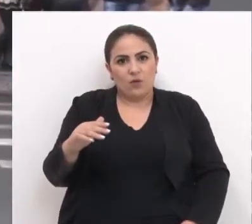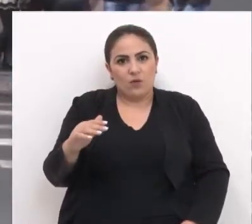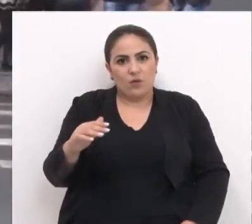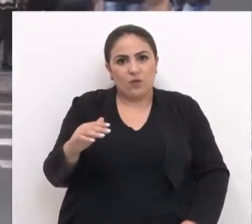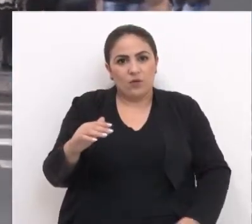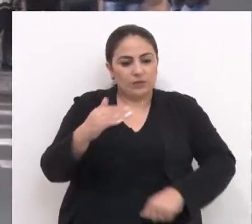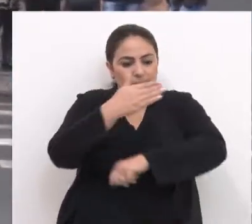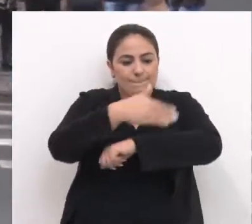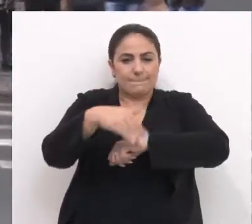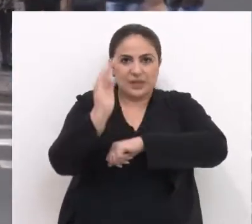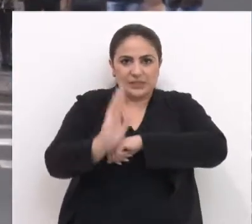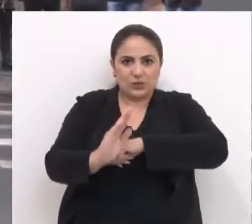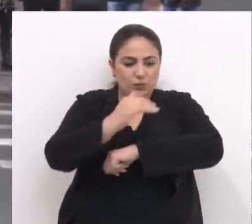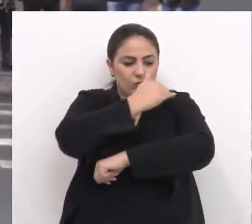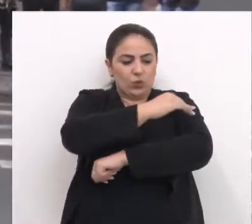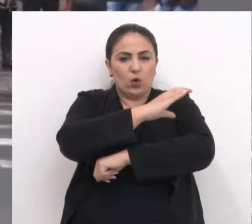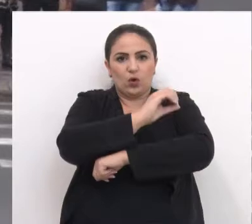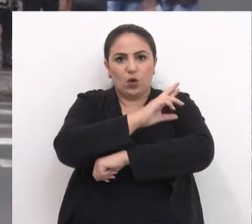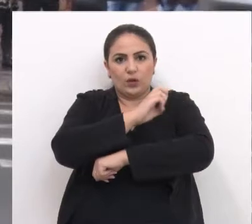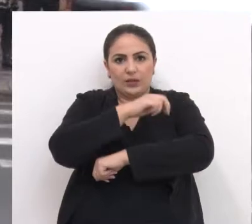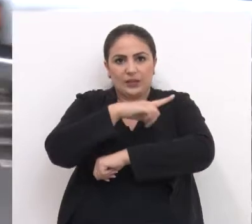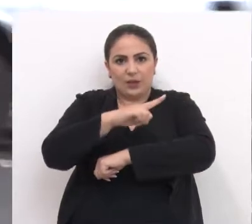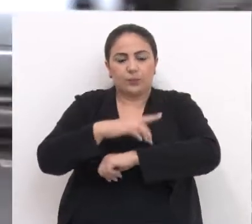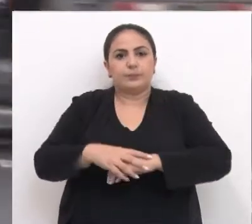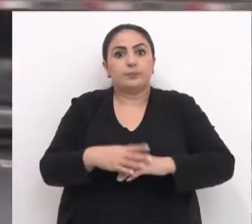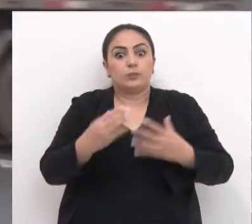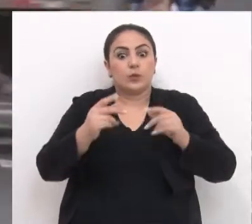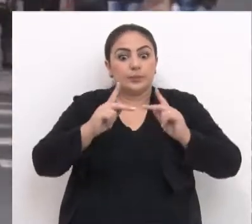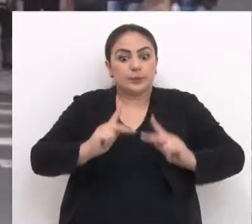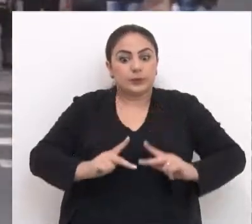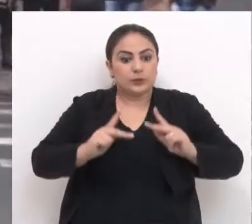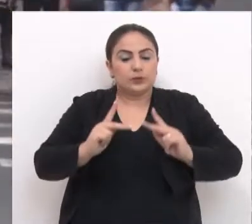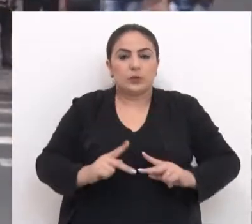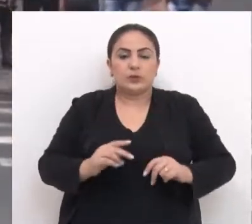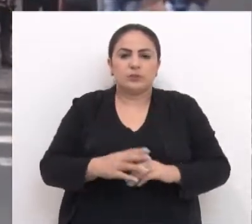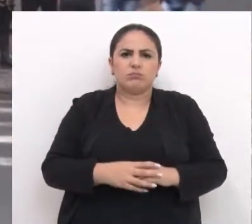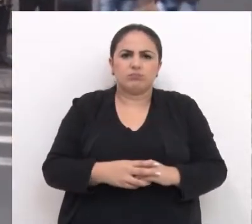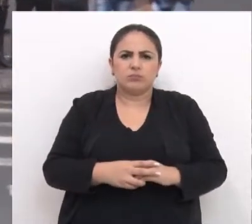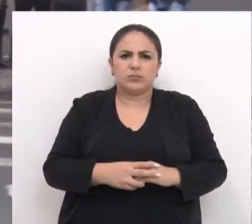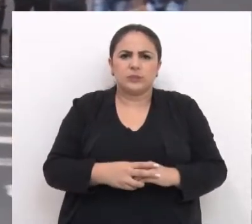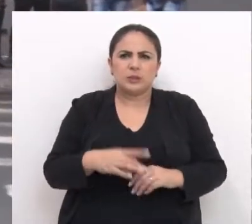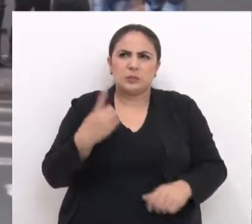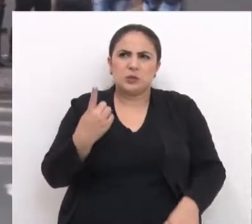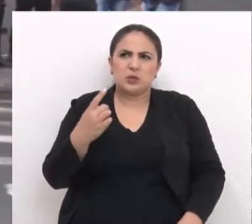Brasil, e intitulado O Puxirão do Jé Picasso. Era de